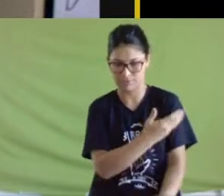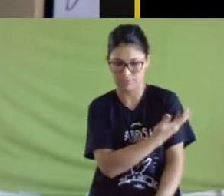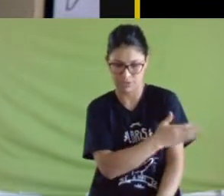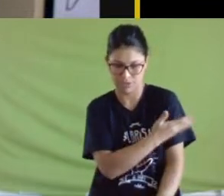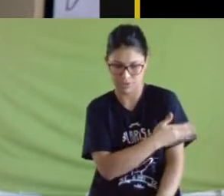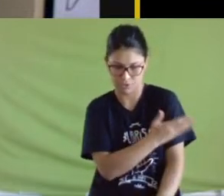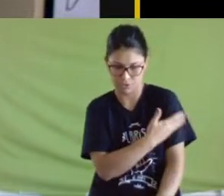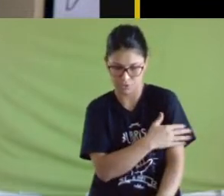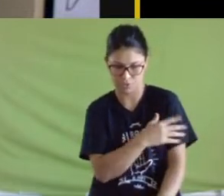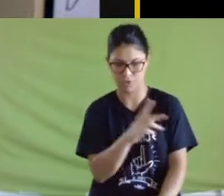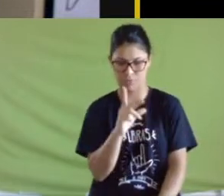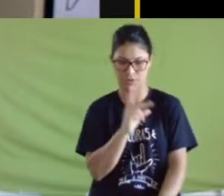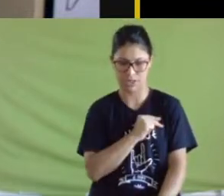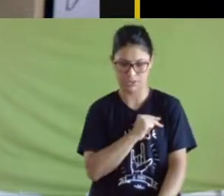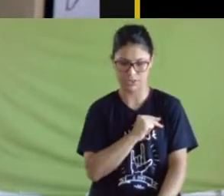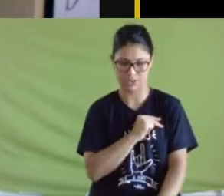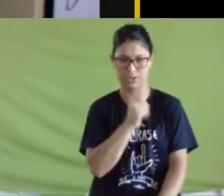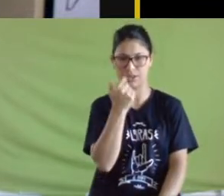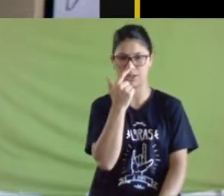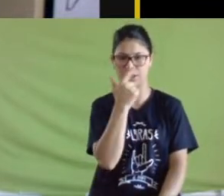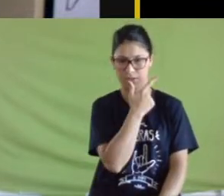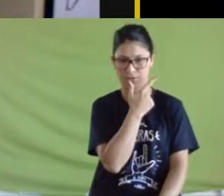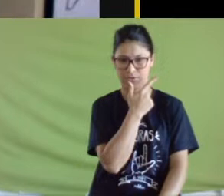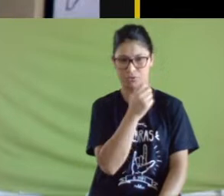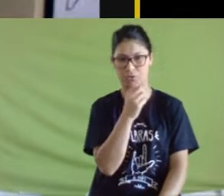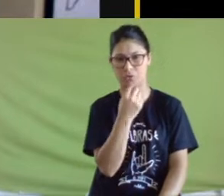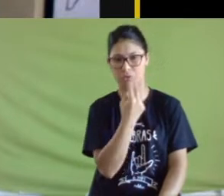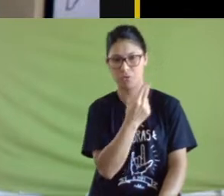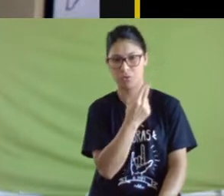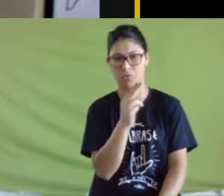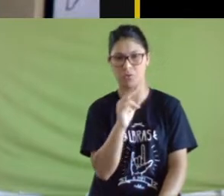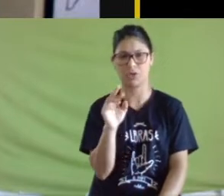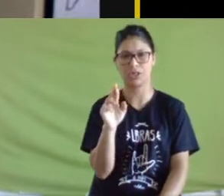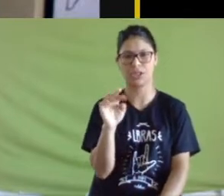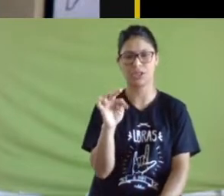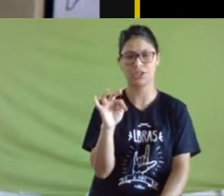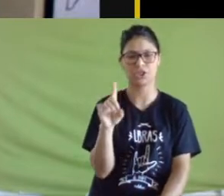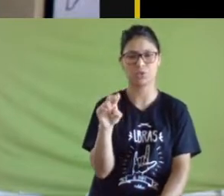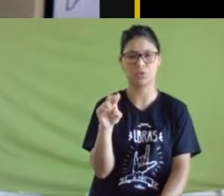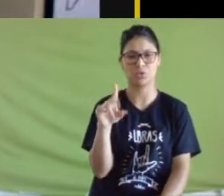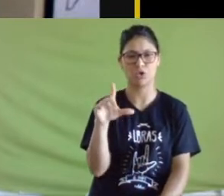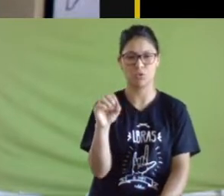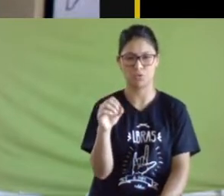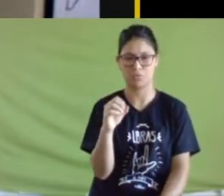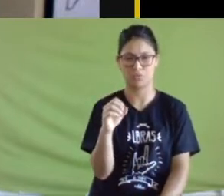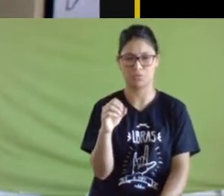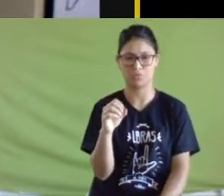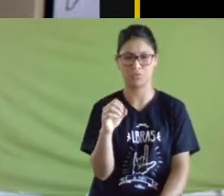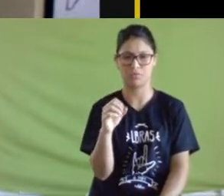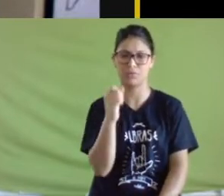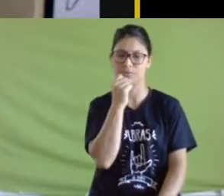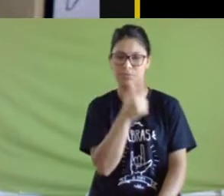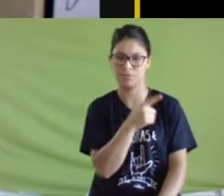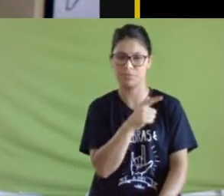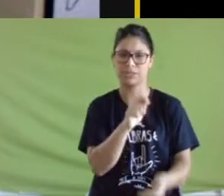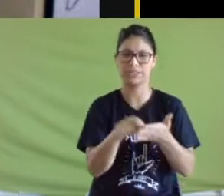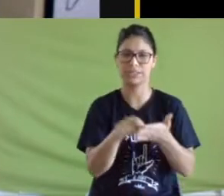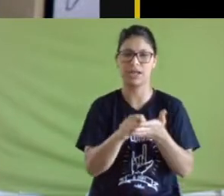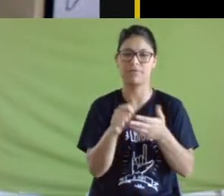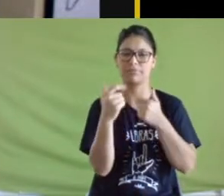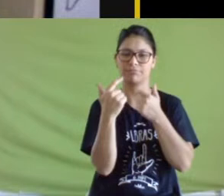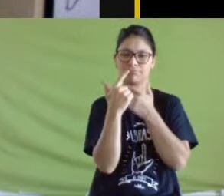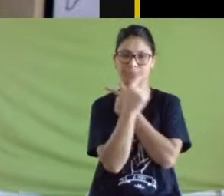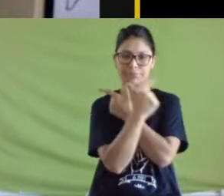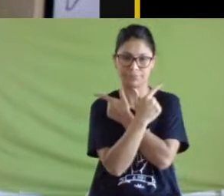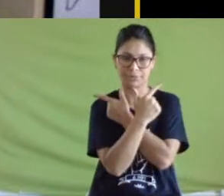que merecem riso, o ridiculum, o pequeno riso, e sobre os quais a gente escreve comédia. Então